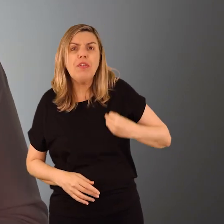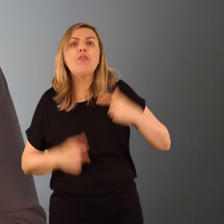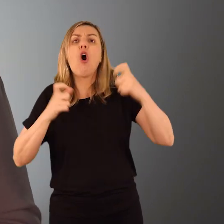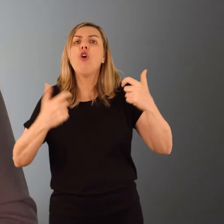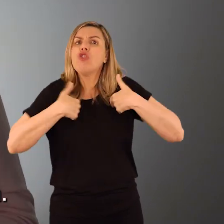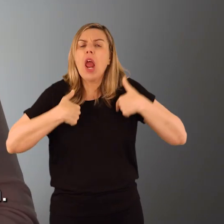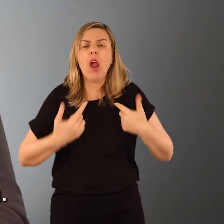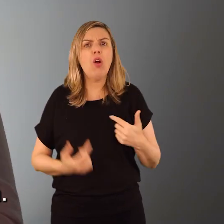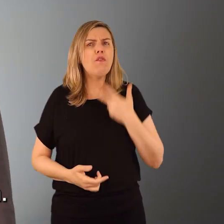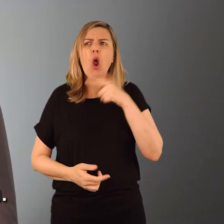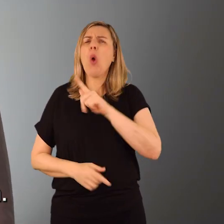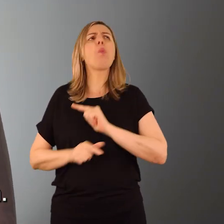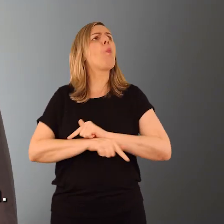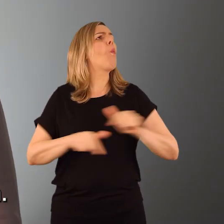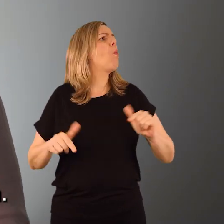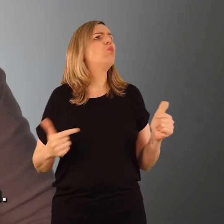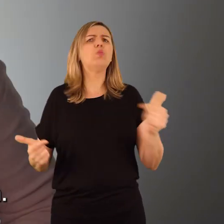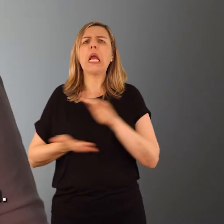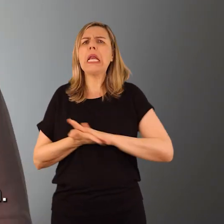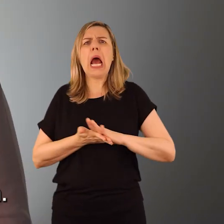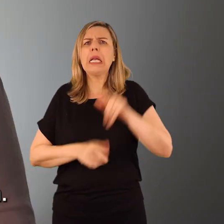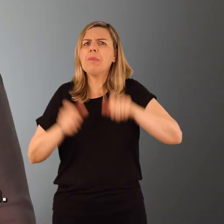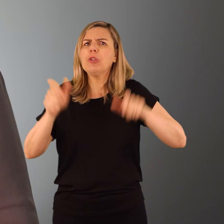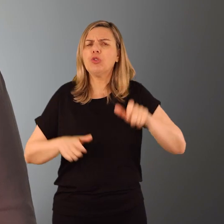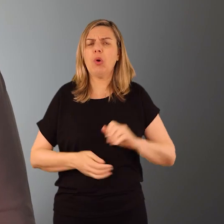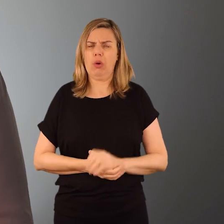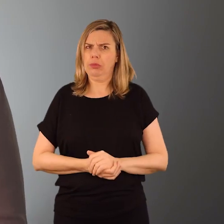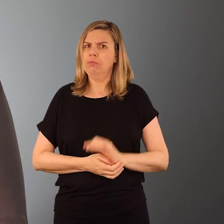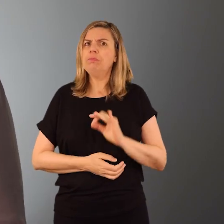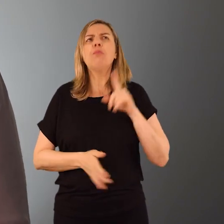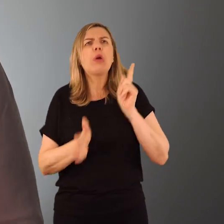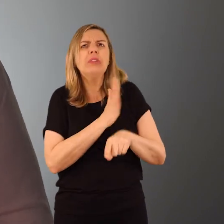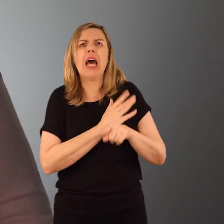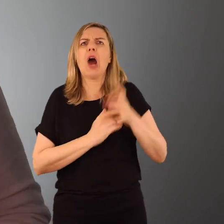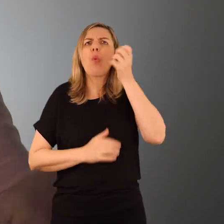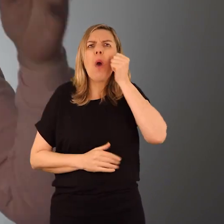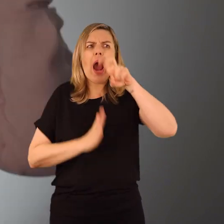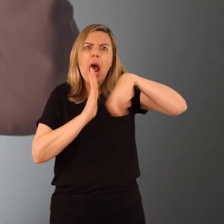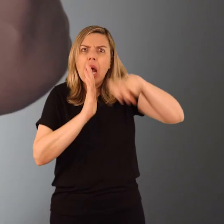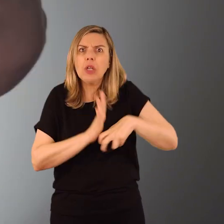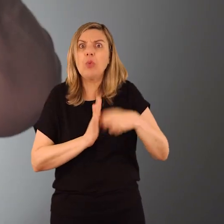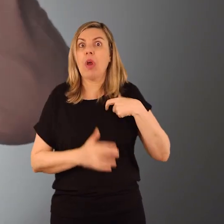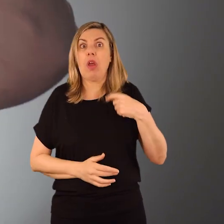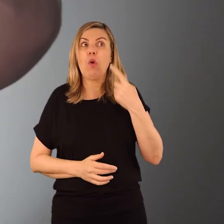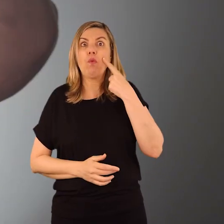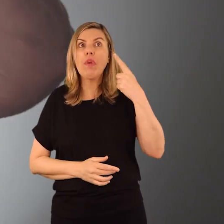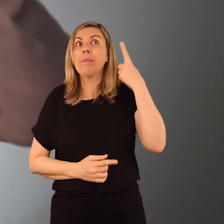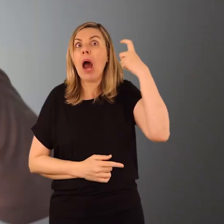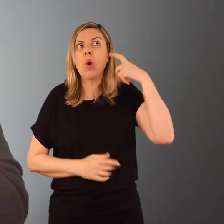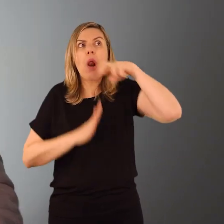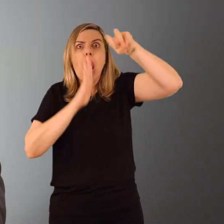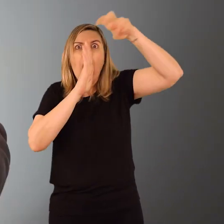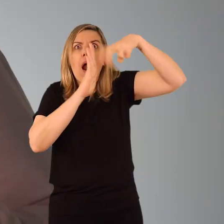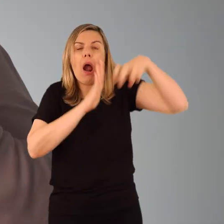que eu tava. Daí ele disse, não tinha ninguém com esse nome ali, que não tinha ninguém. E eles perguntaram do tal do quarto, aí eu vi assim, eles vindo assim para